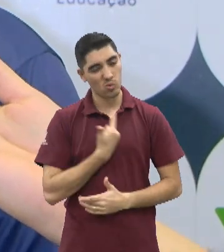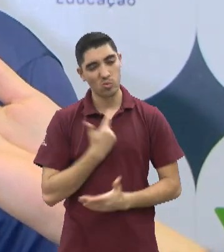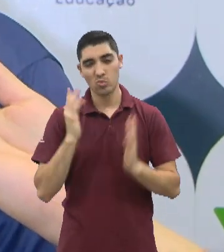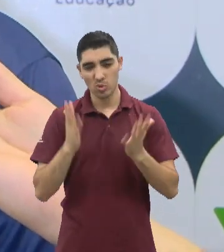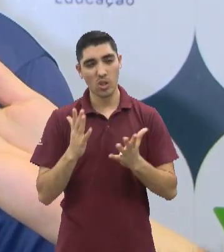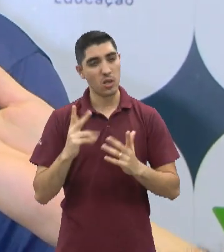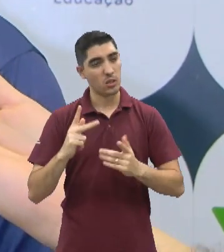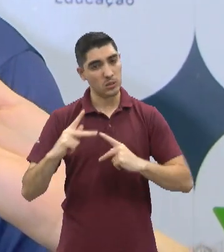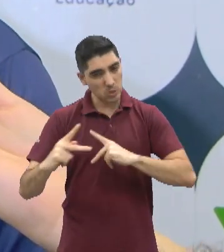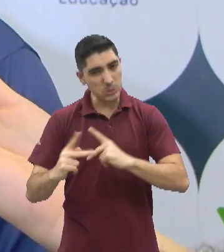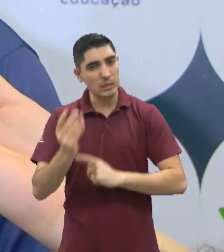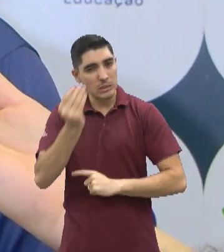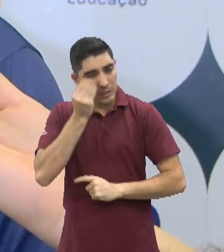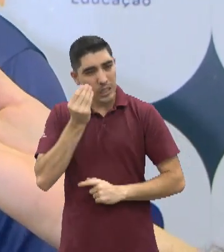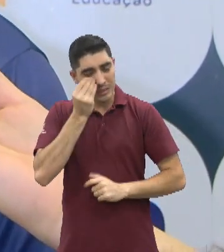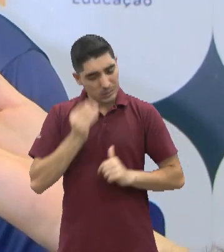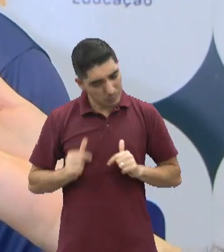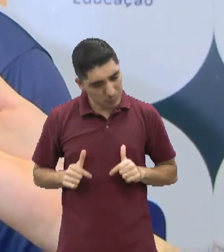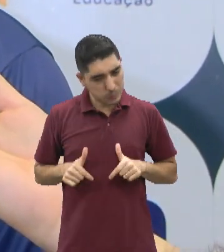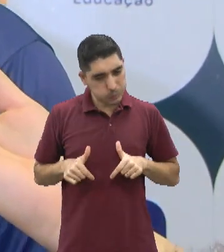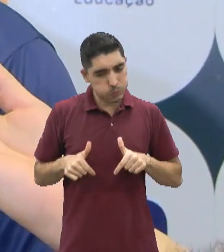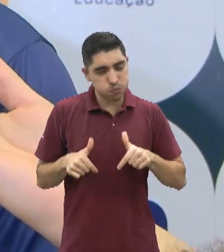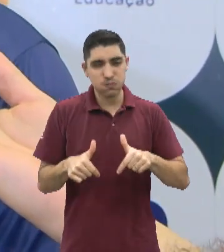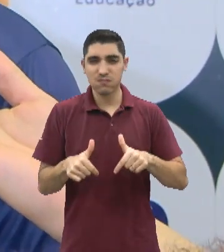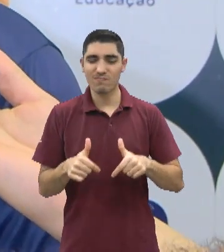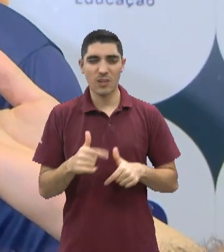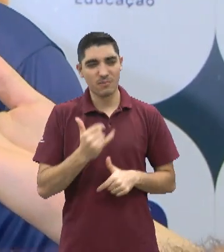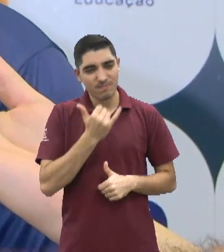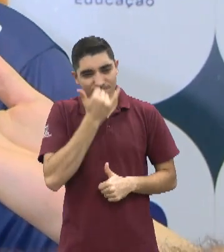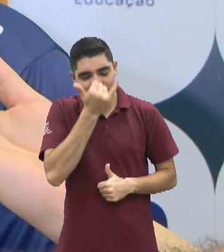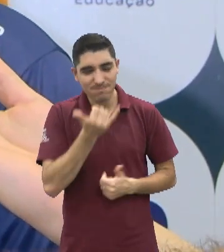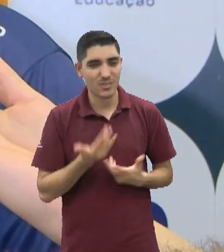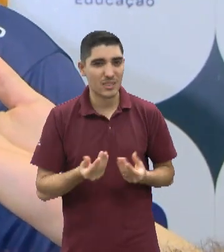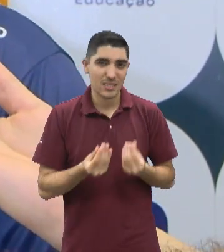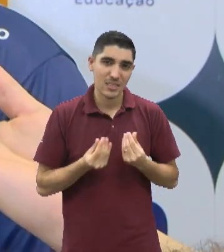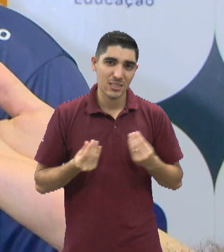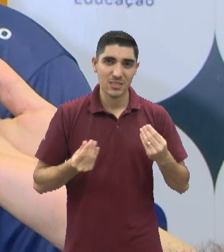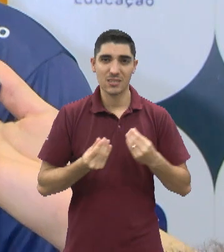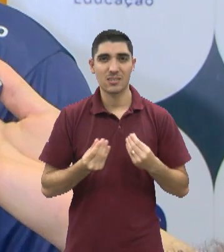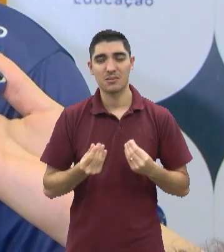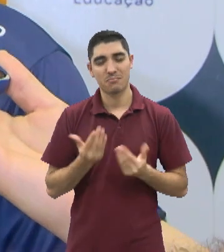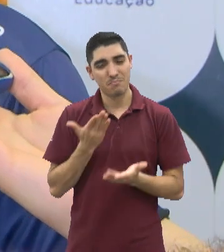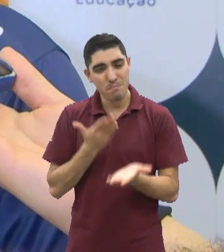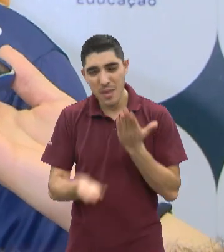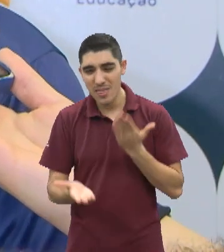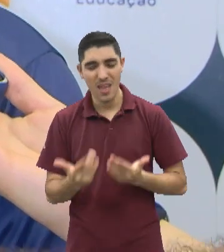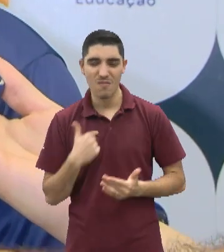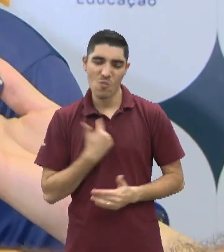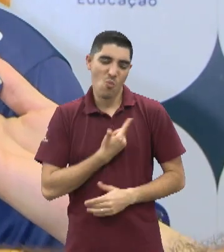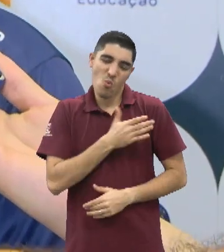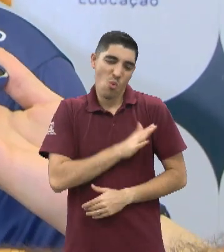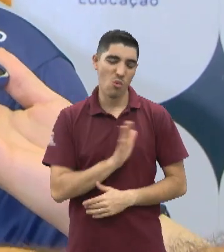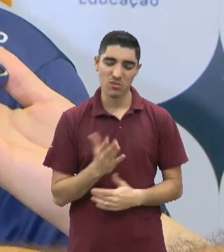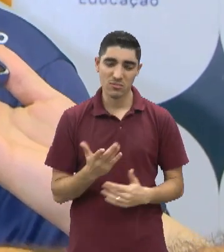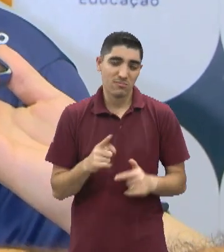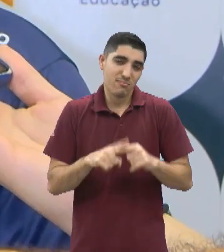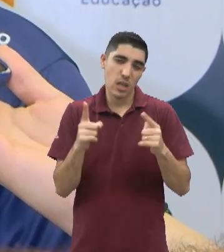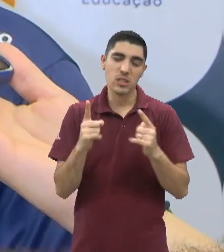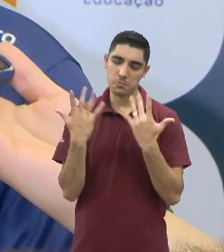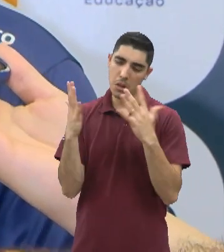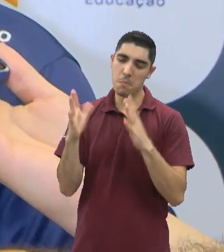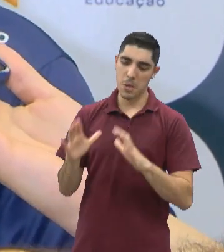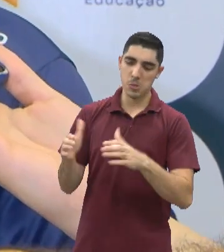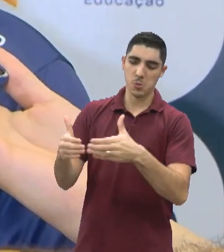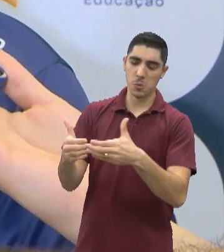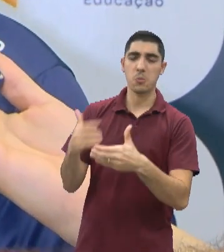José. Foi por detalhes que a gente acabou não vencendo. Ninguém quer perder, mas eu parabenizo todo o grupo, porque a campanha